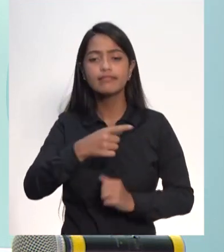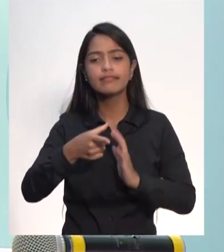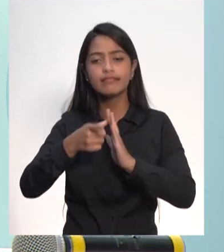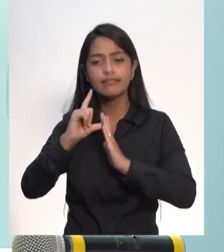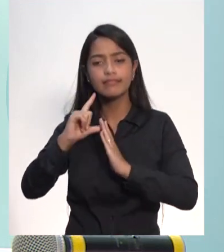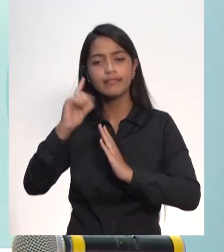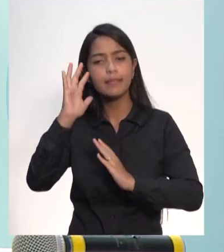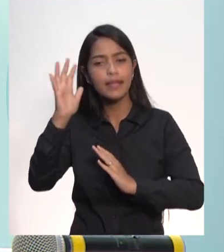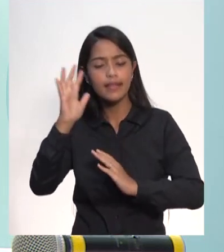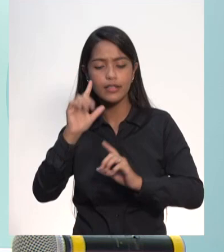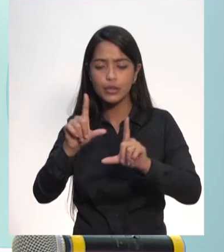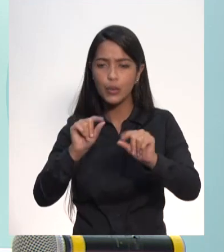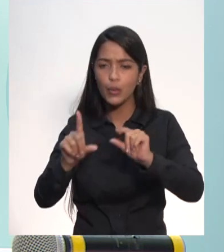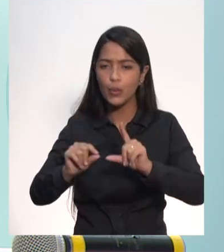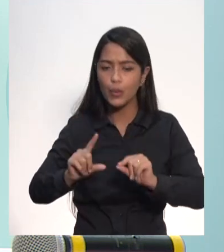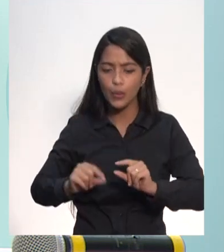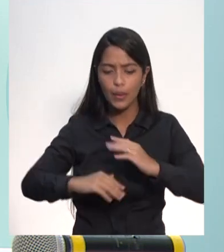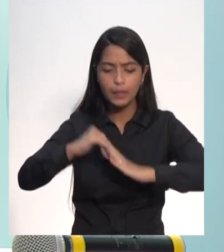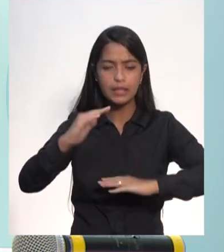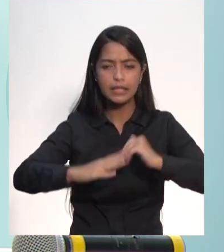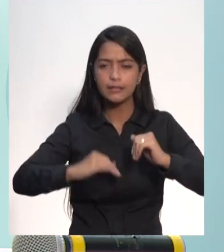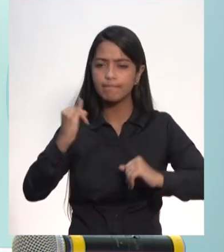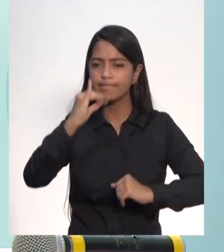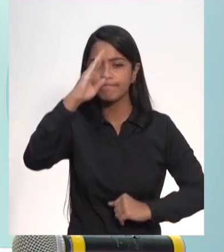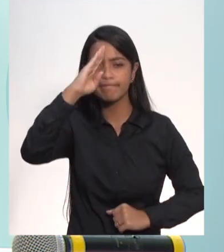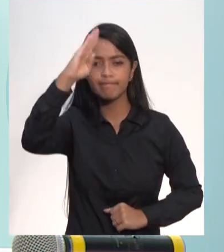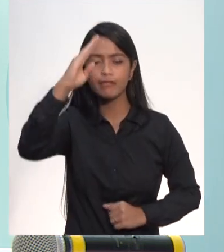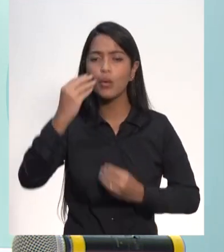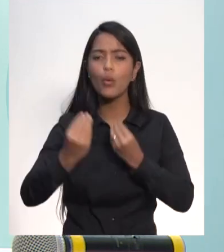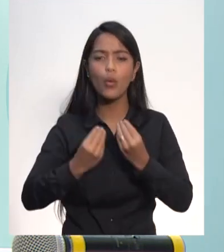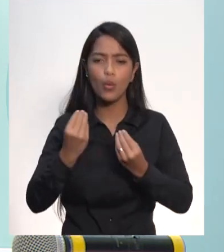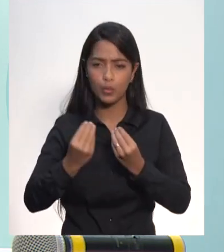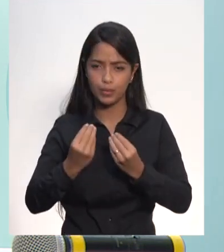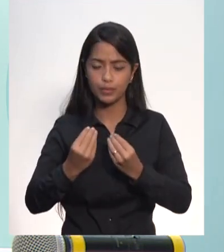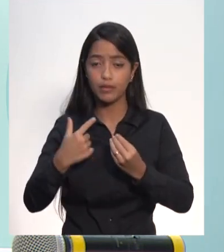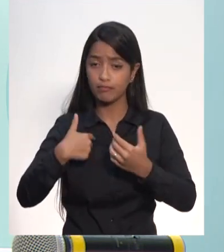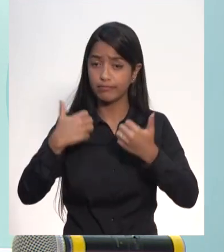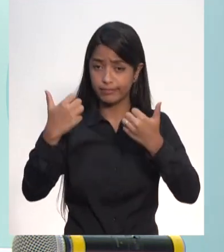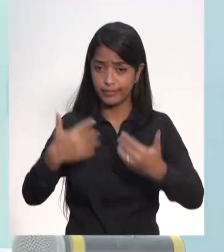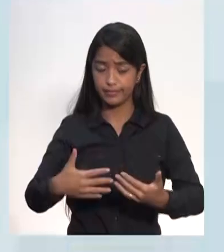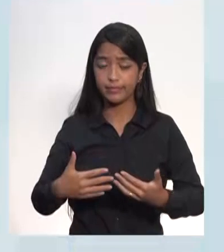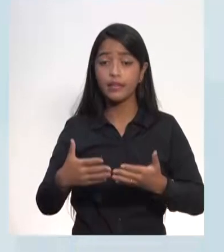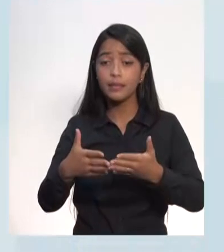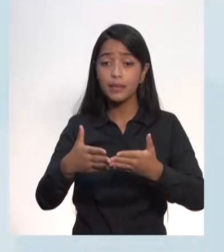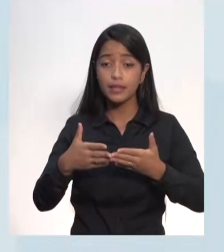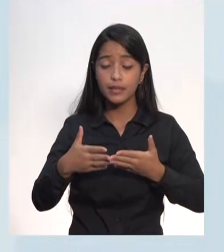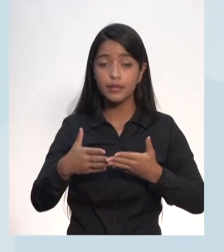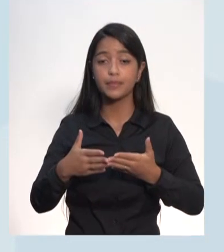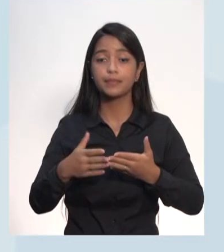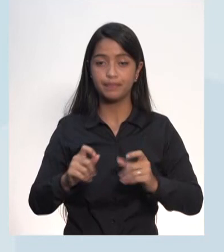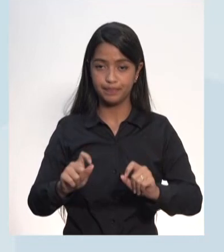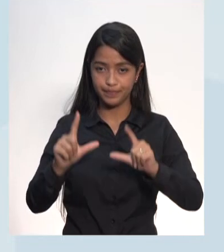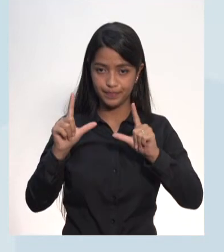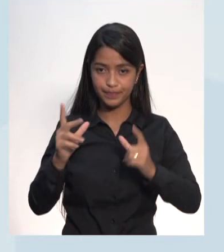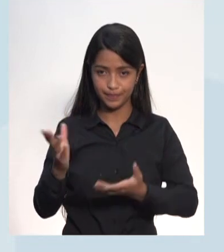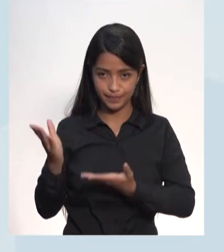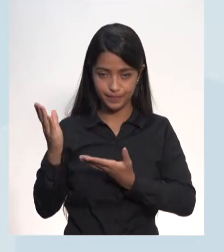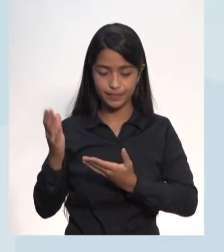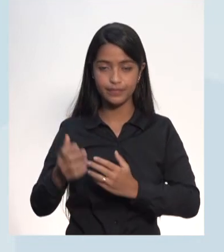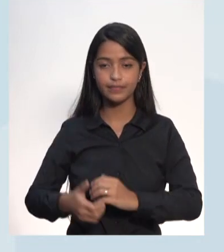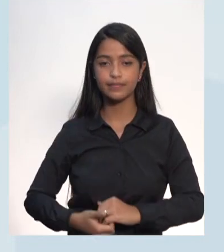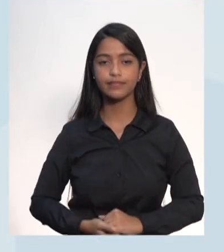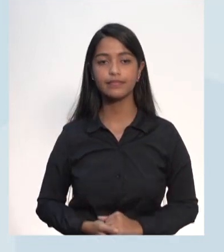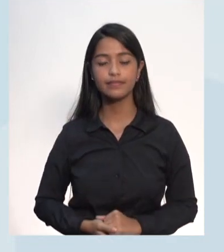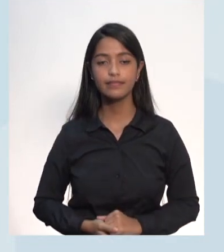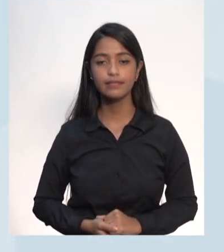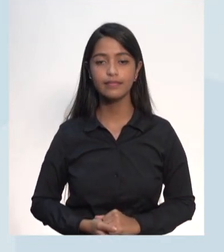essa seleção nesse momento. Então, vou começar um pouquinho com um panorama geral. Vou pedir para colocar a tela. A gente está